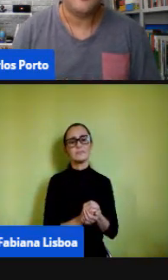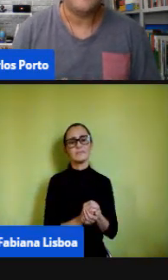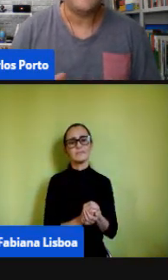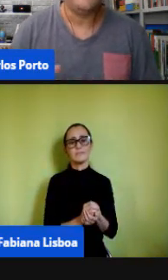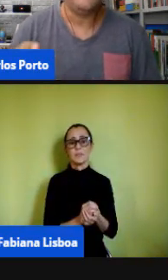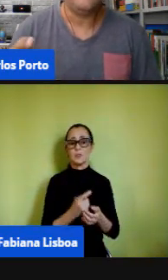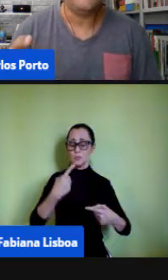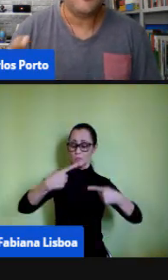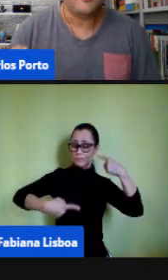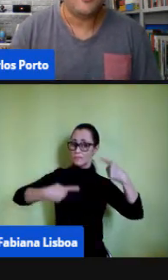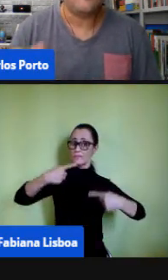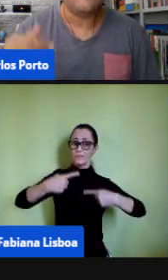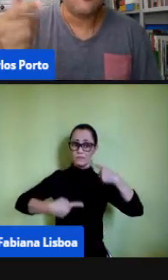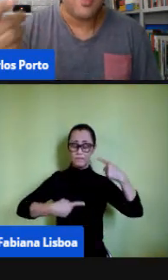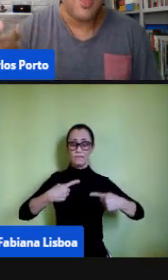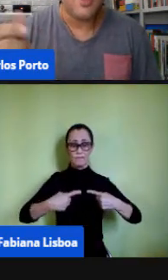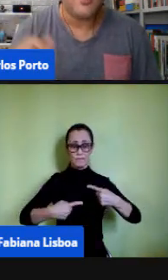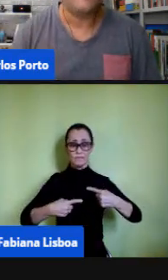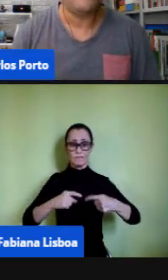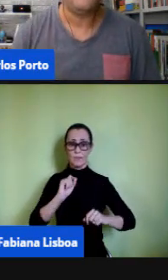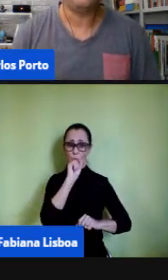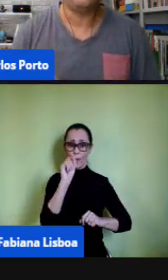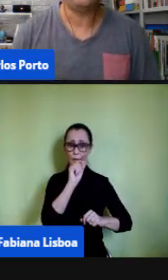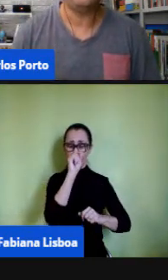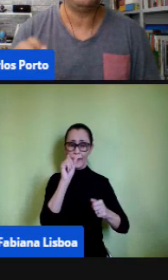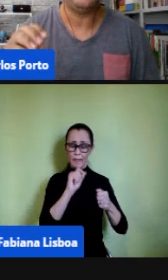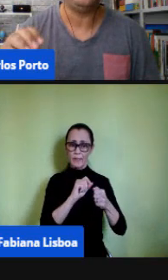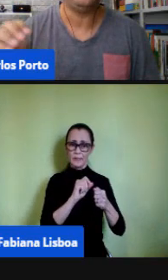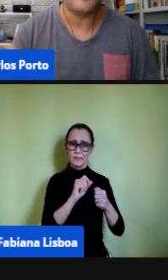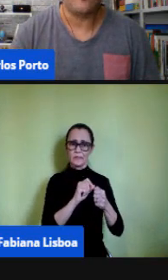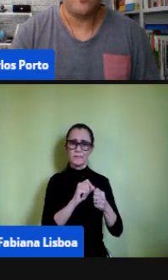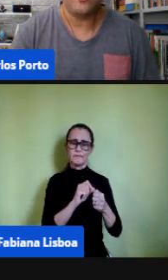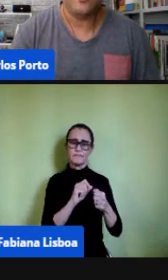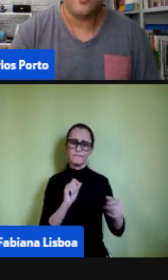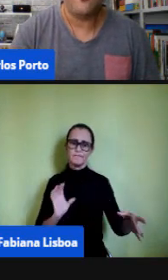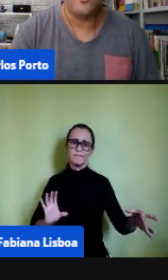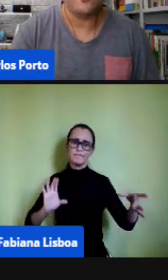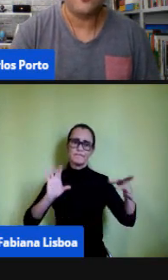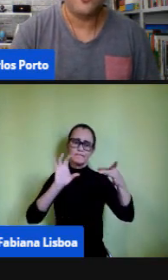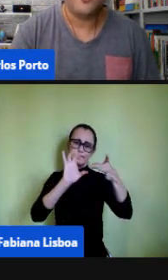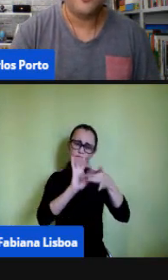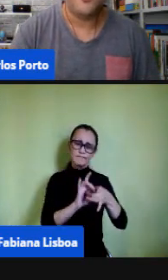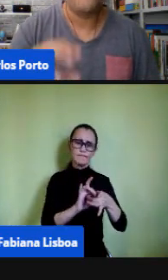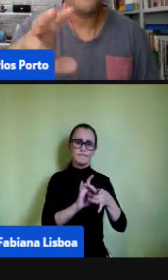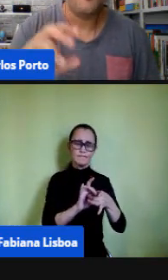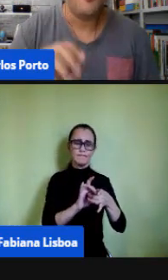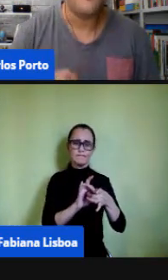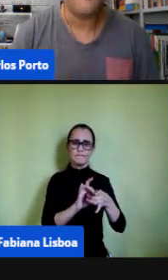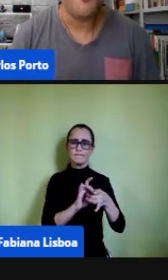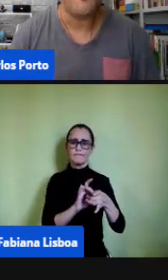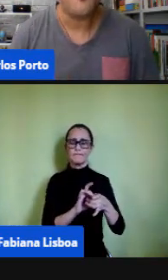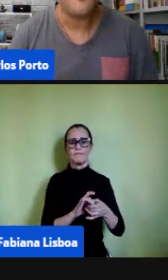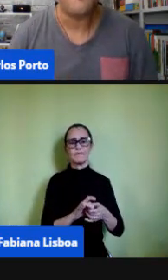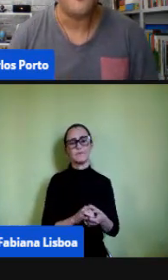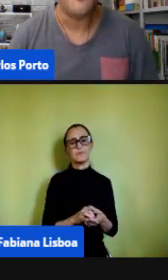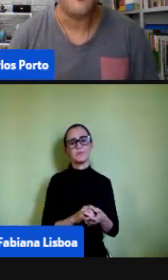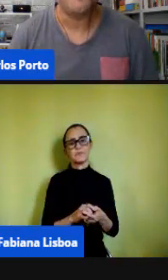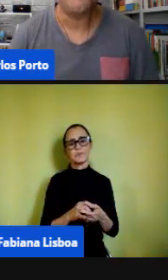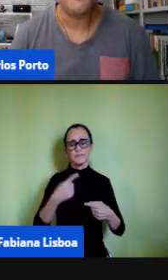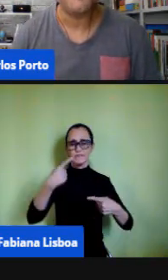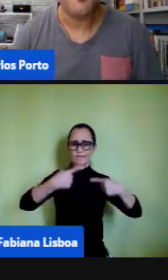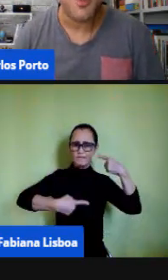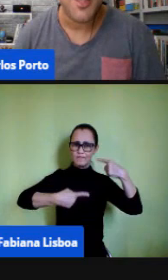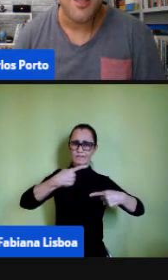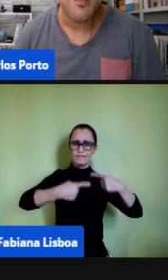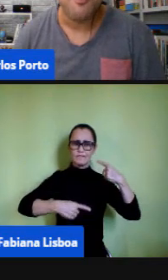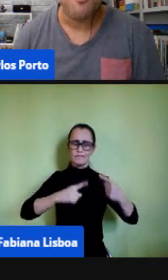desafios. E, agregado a isso, nós temos que lidar com os desafios. E quantos desafios nós estamos lidando